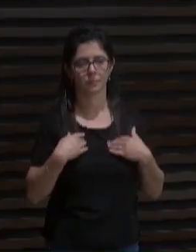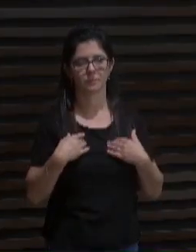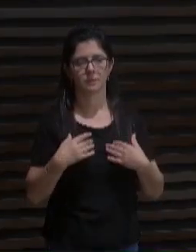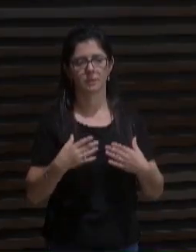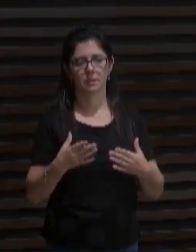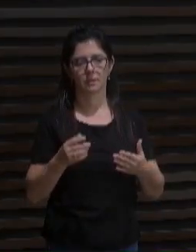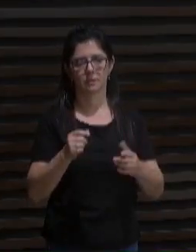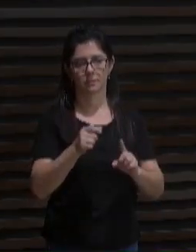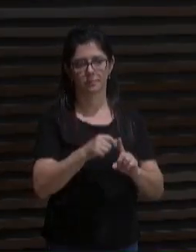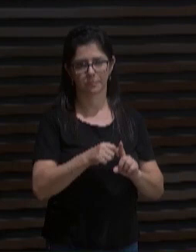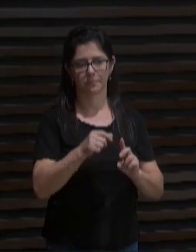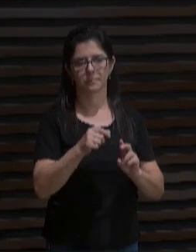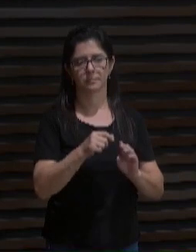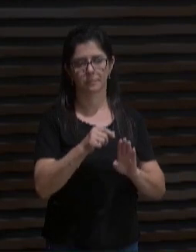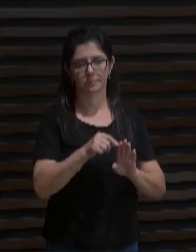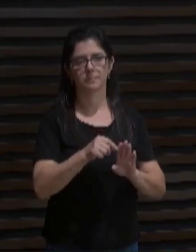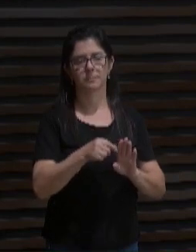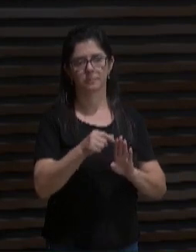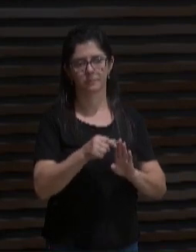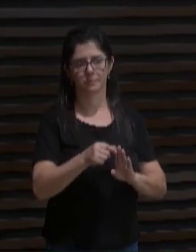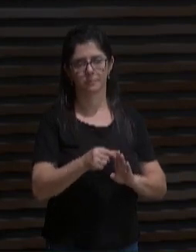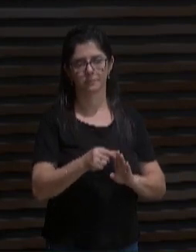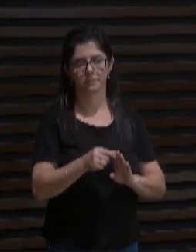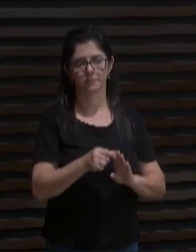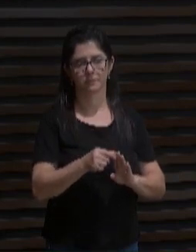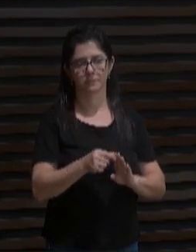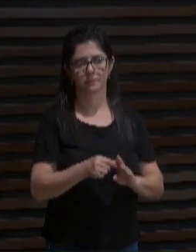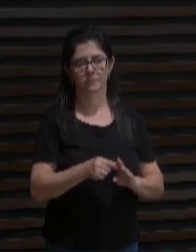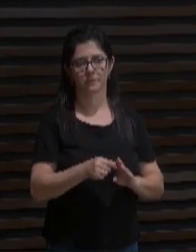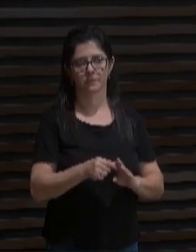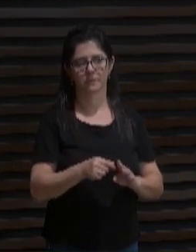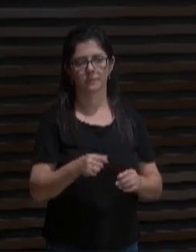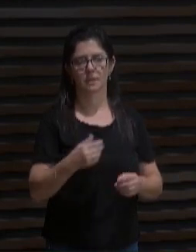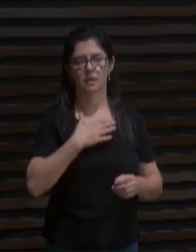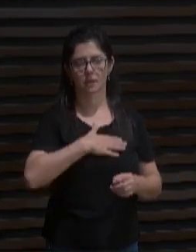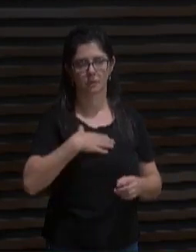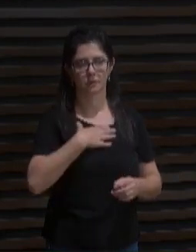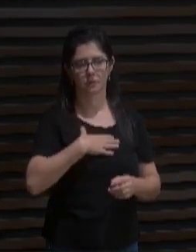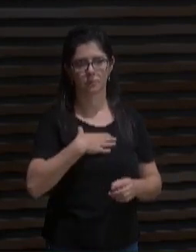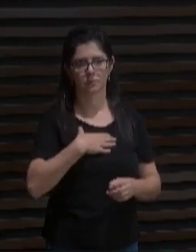louvar. Isso foi em agosto. E ele estava numa reunião